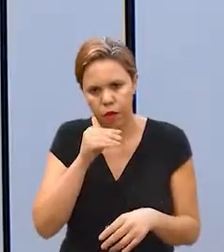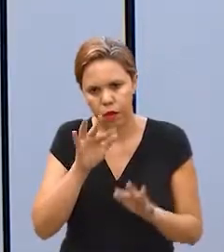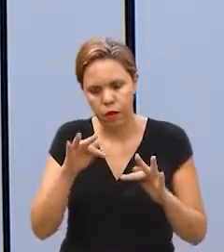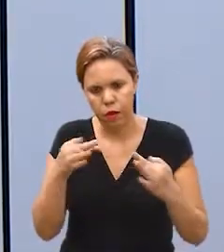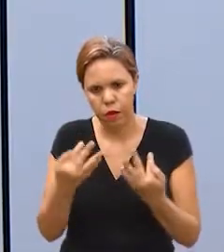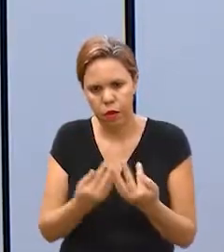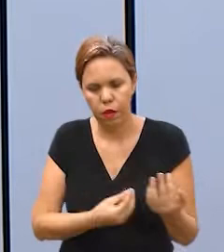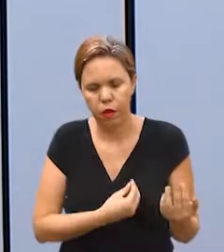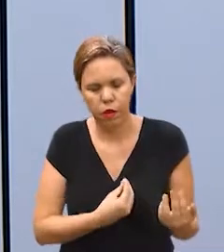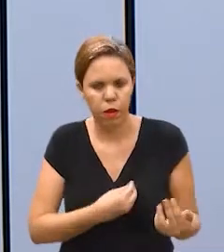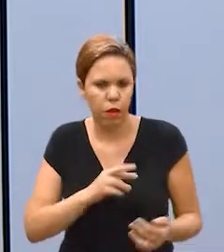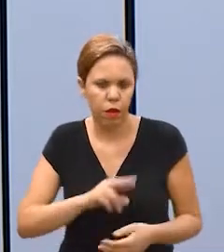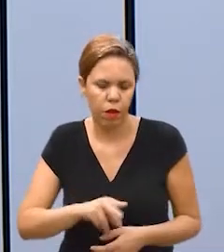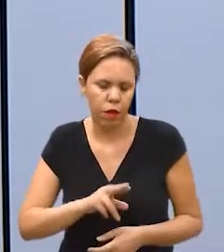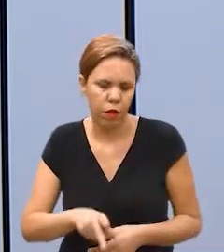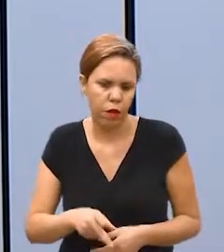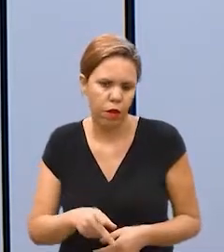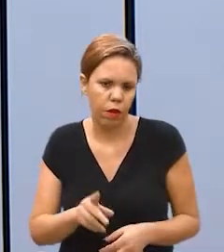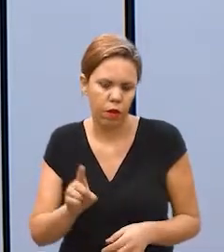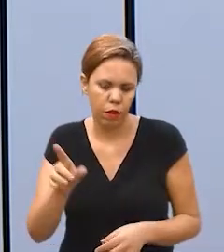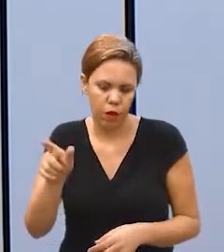não é a vida do estudante,